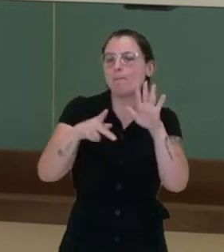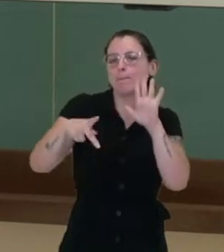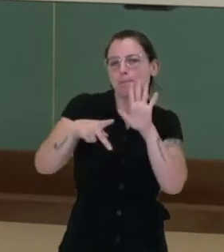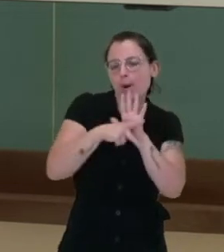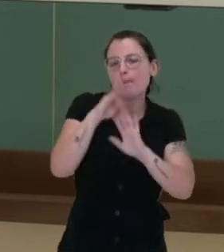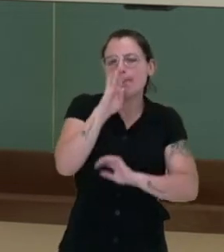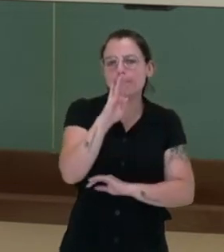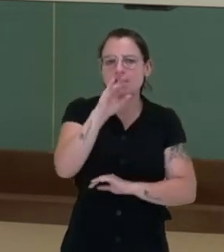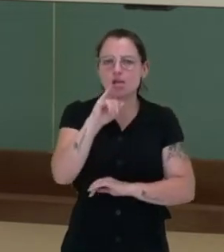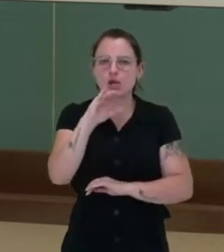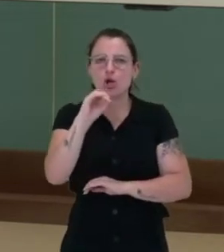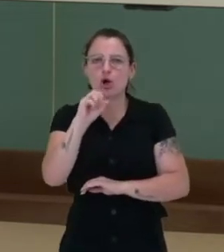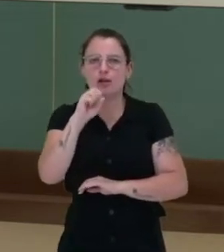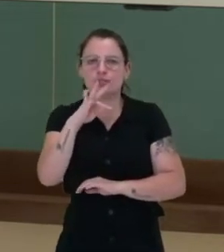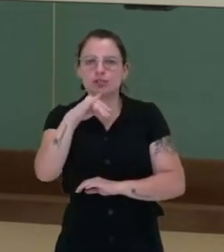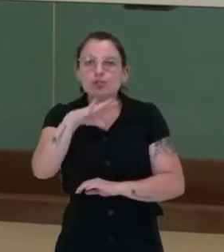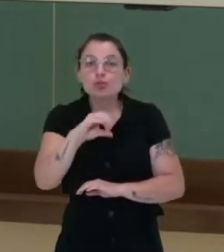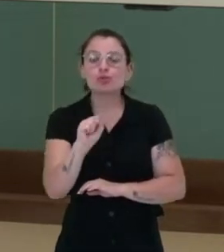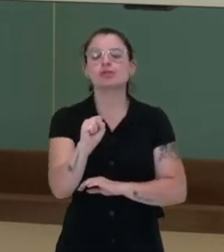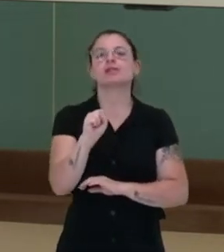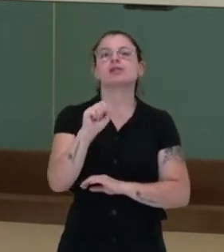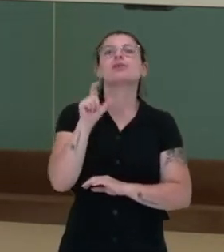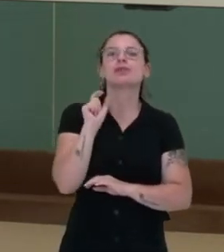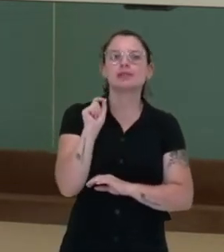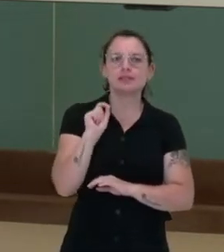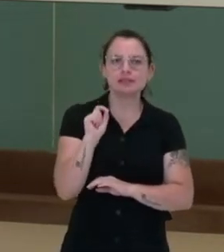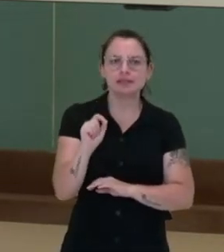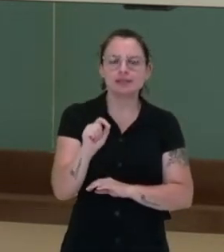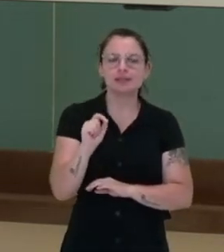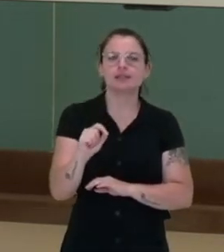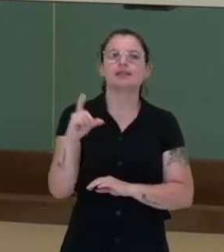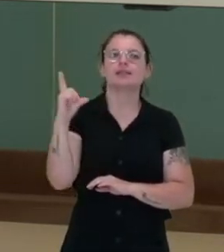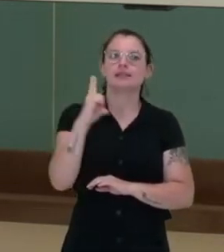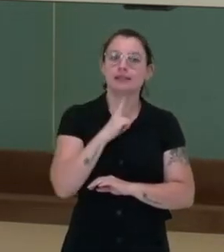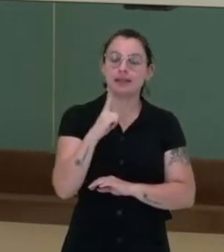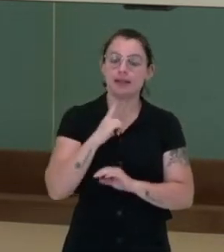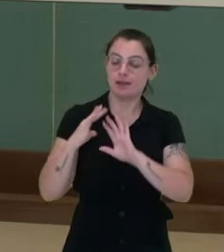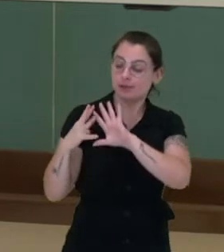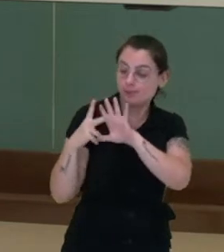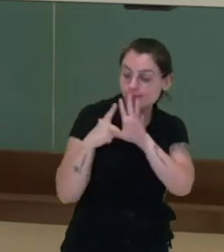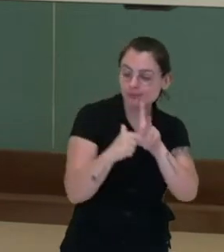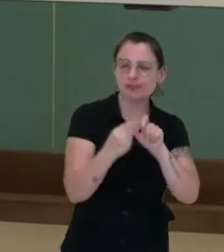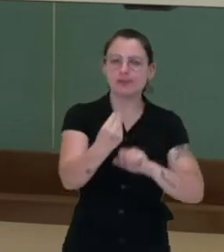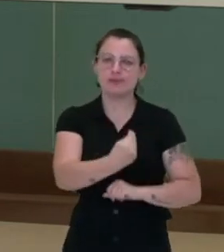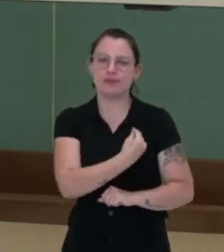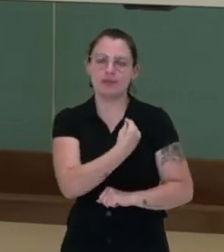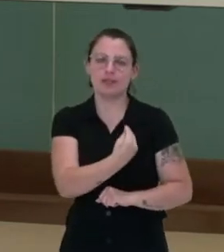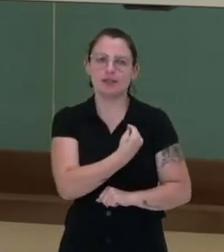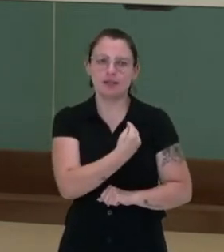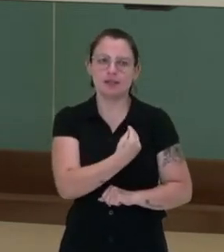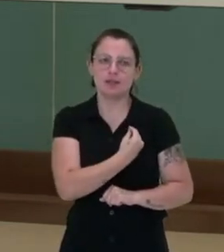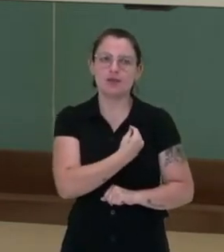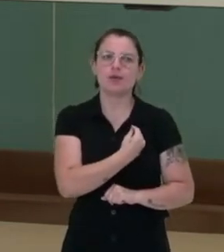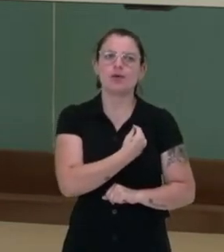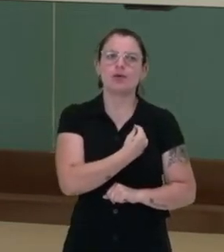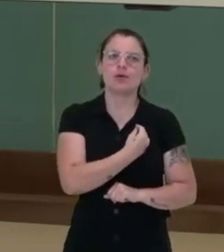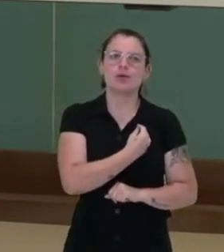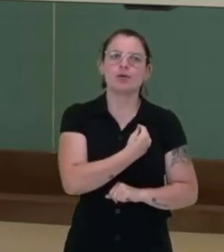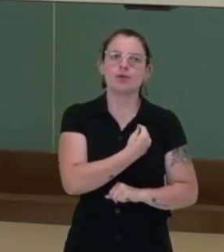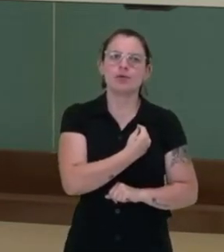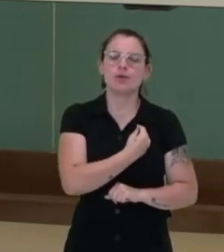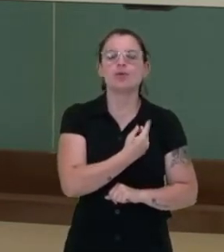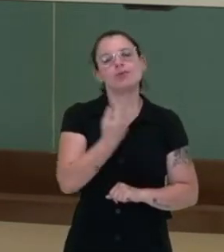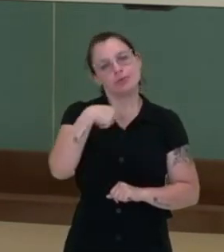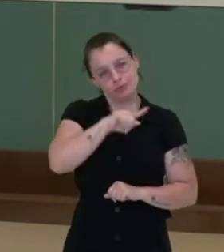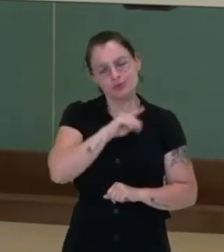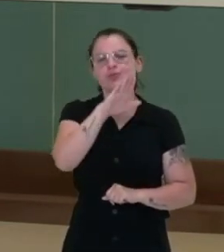vivos. Então a gente pode falar elementos vivos, componentes vivos ou